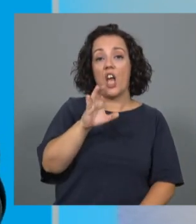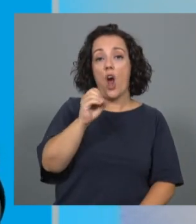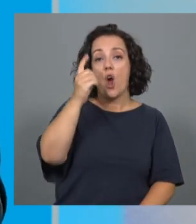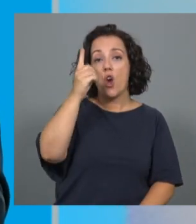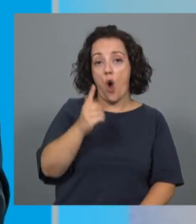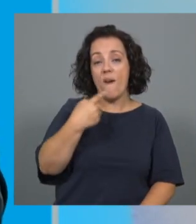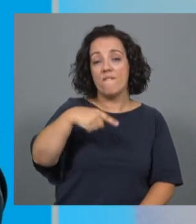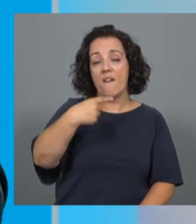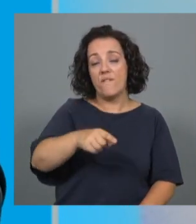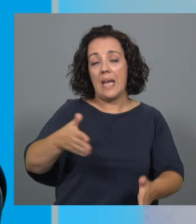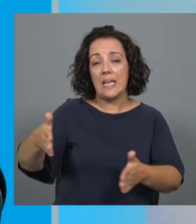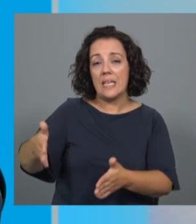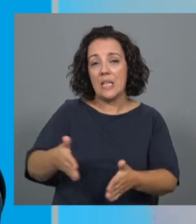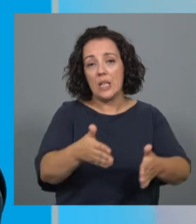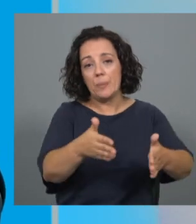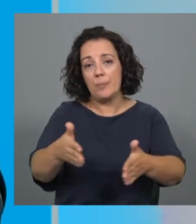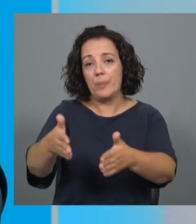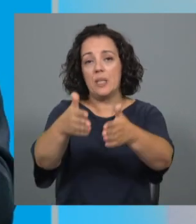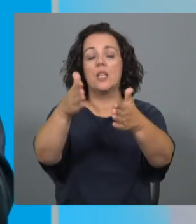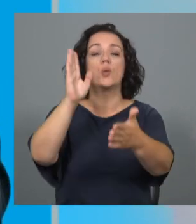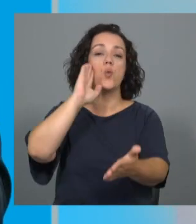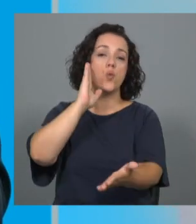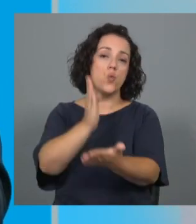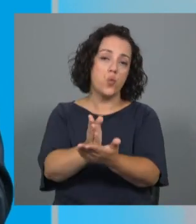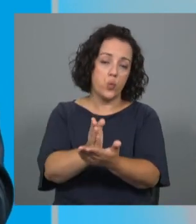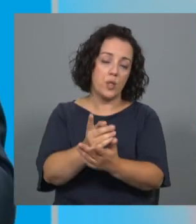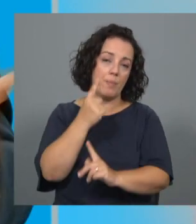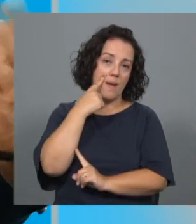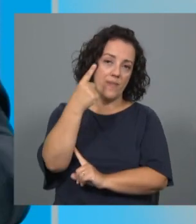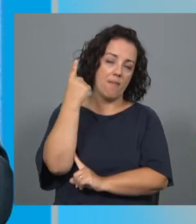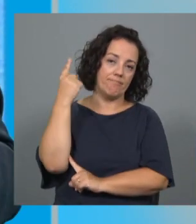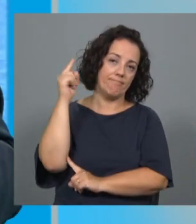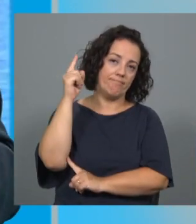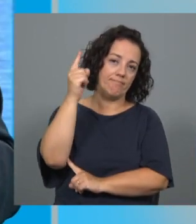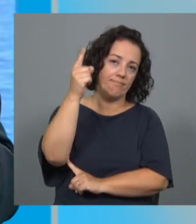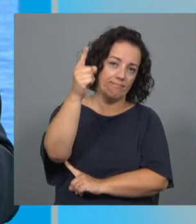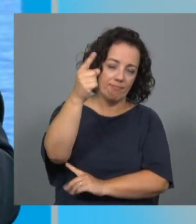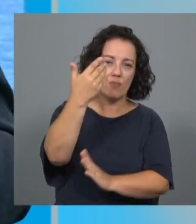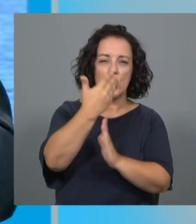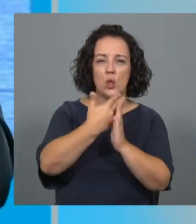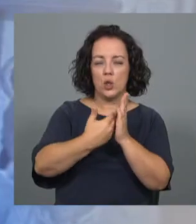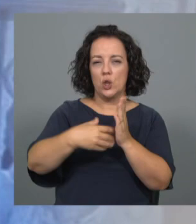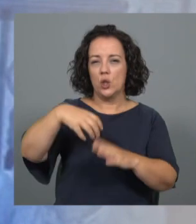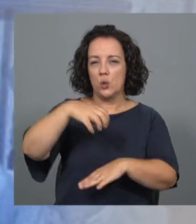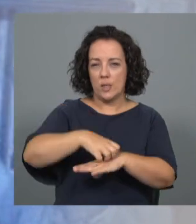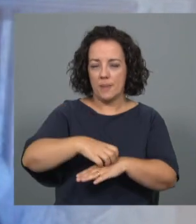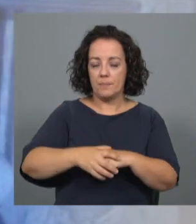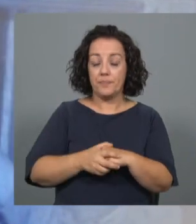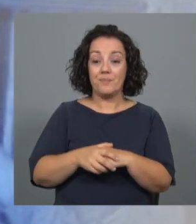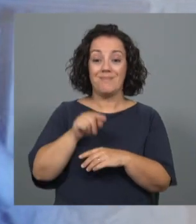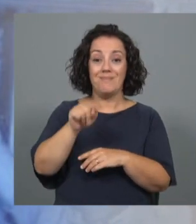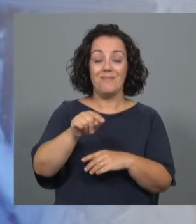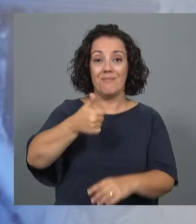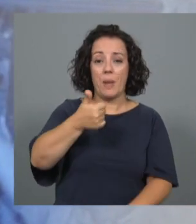de Jerusalém, na sua última viagem para Jerusalém. Portanto, a oração de Bartimeu, que é mencionada